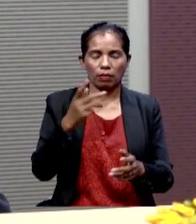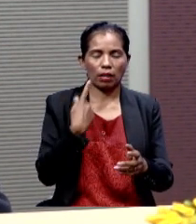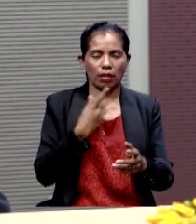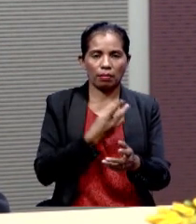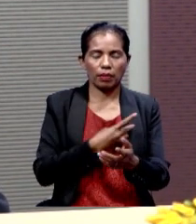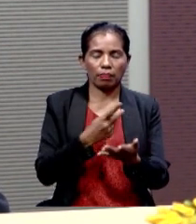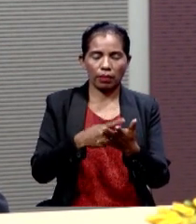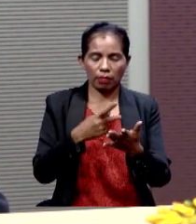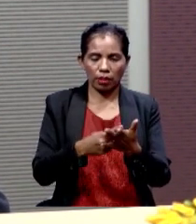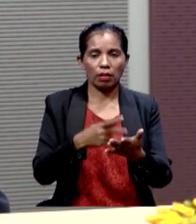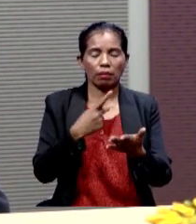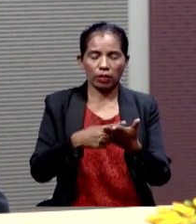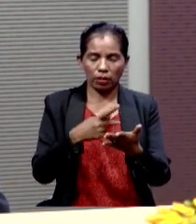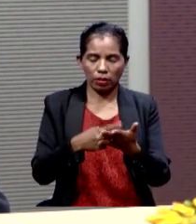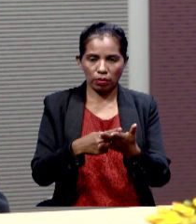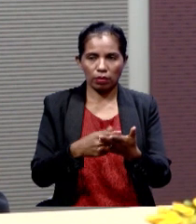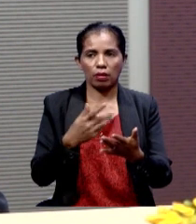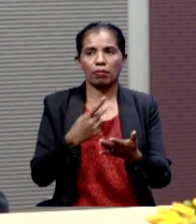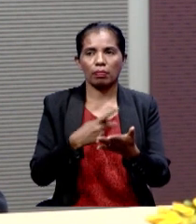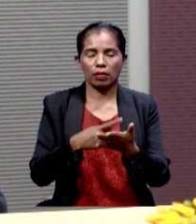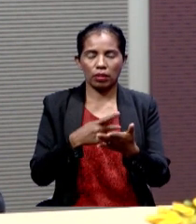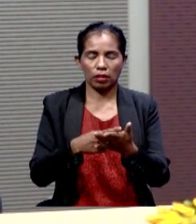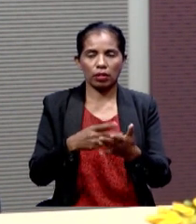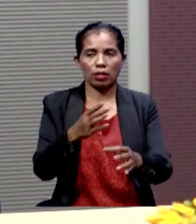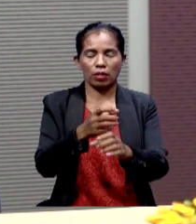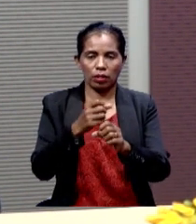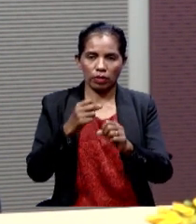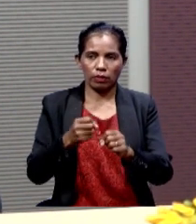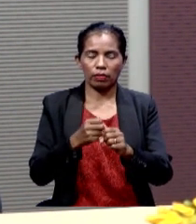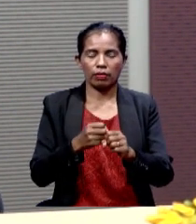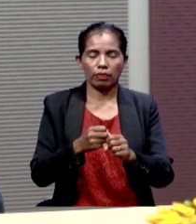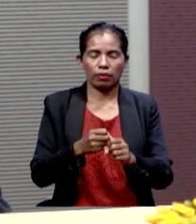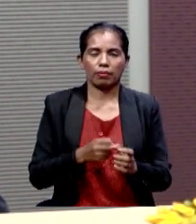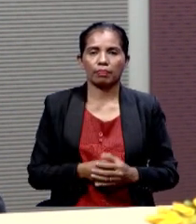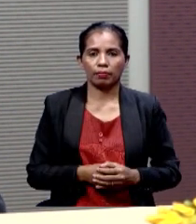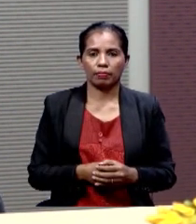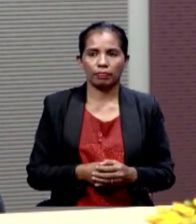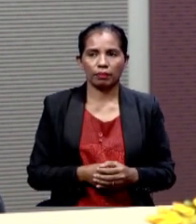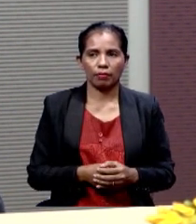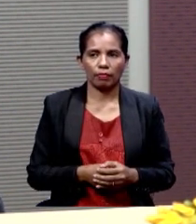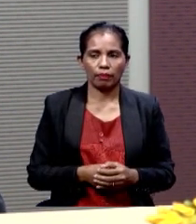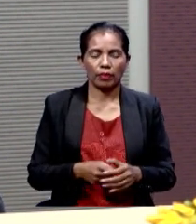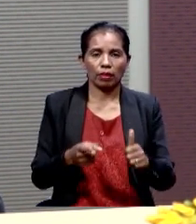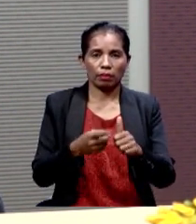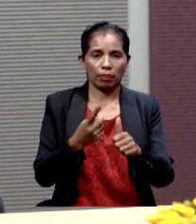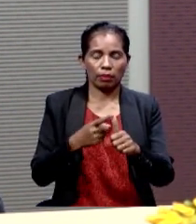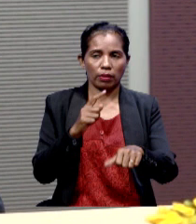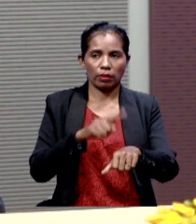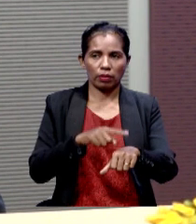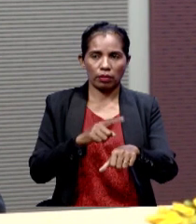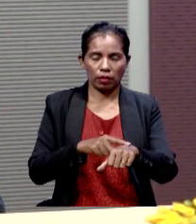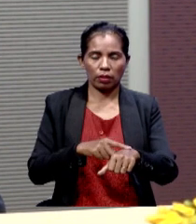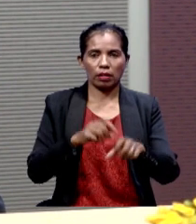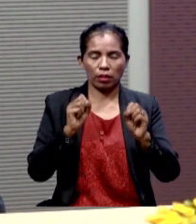carbon capture and sequestration. Projeto de capturação e armazenamento de carbono, CO2. Pela primeira vez, marca a posição